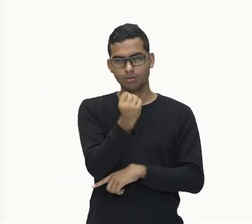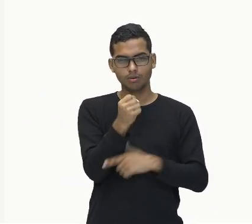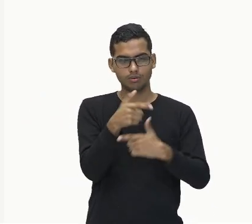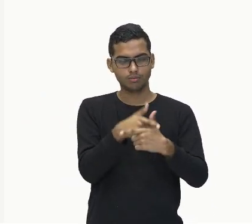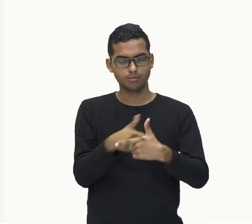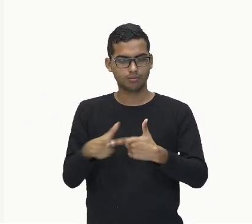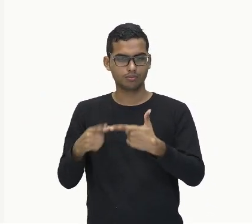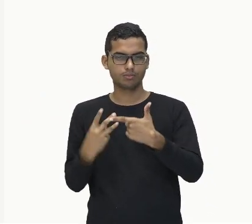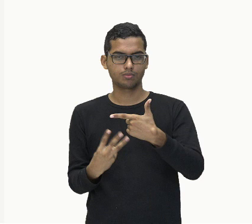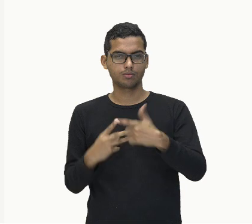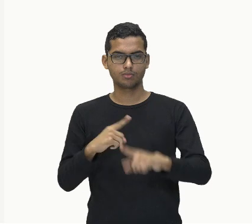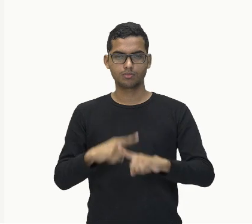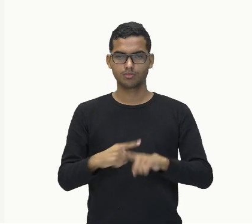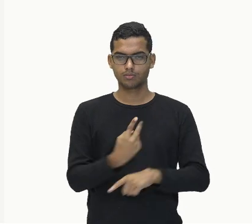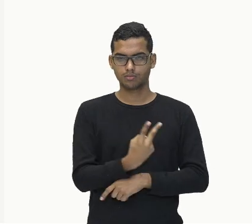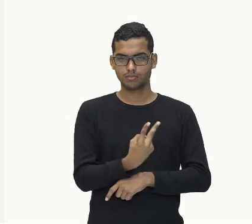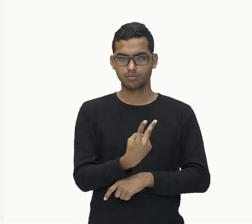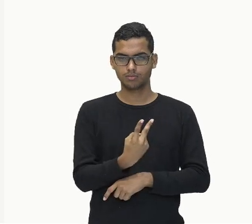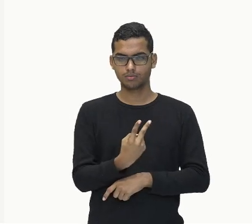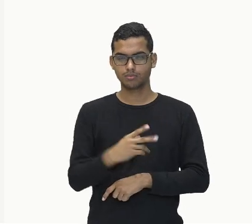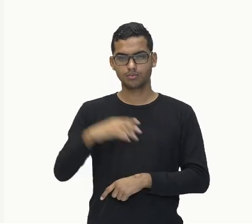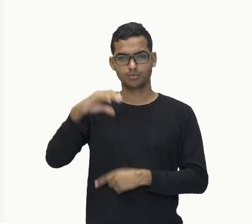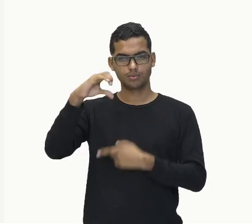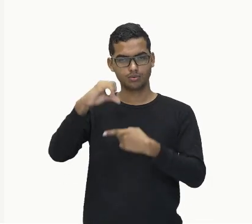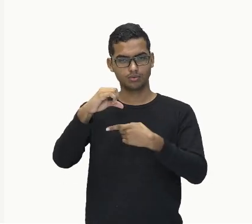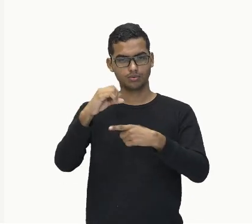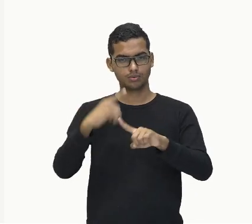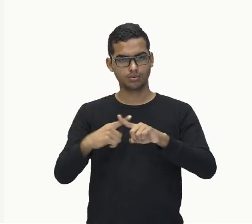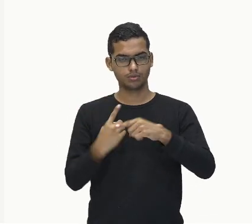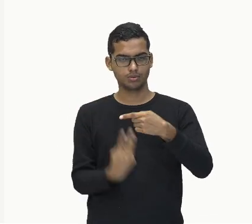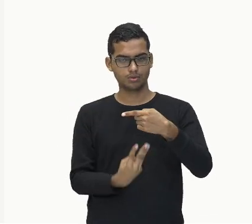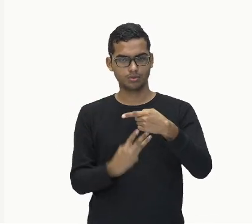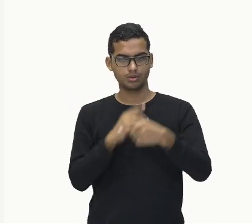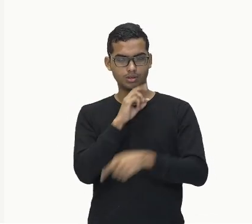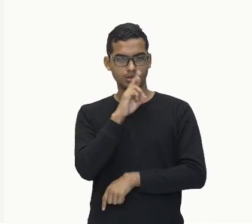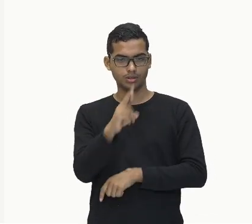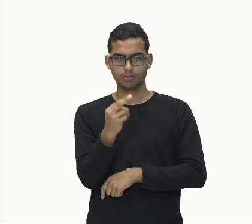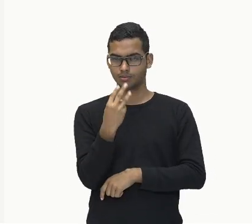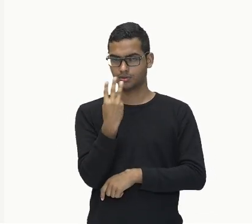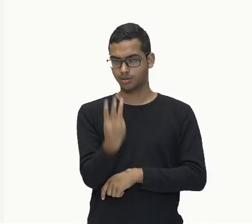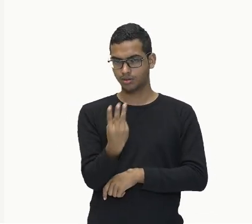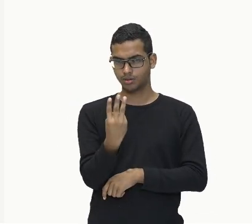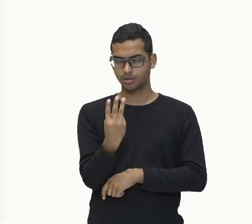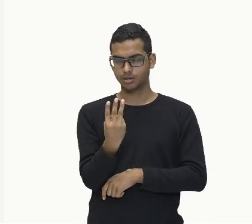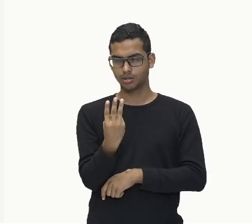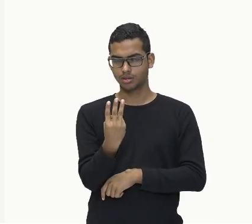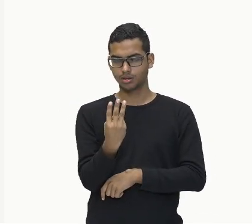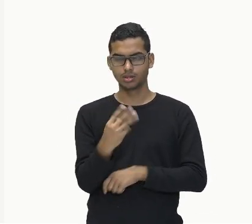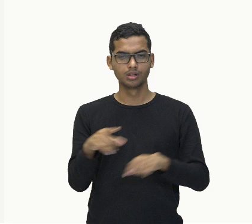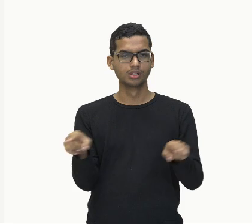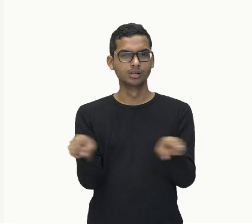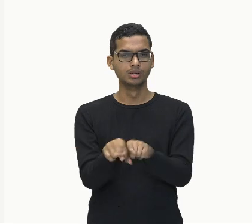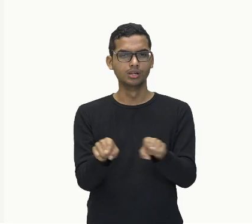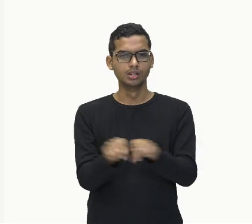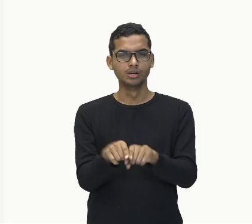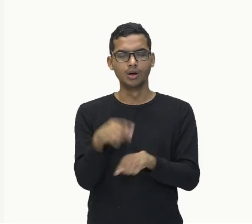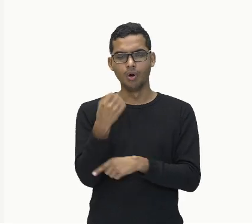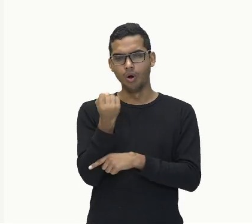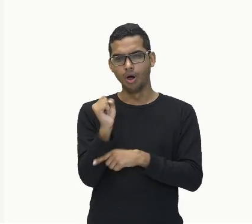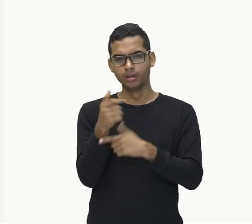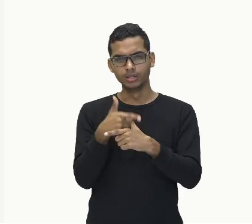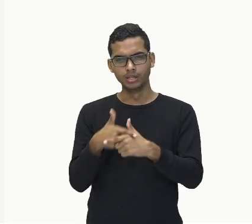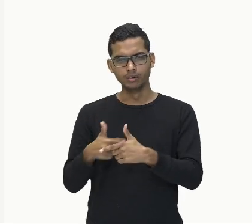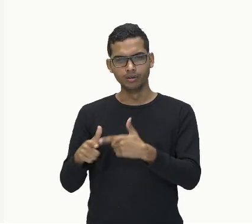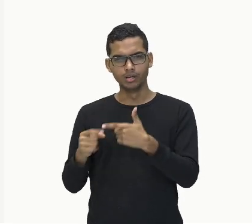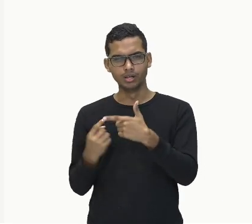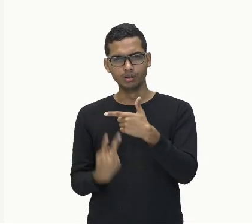2. 9 dividido por 3 é 3. E 8 dividido por 2 é 4.